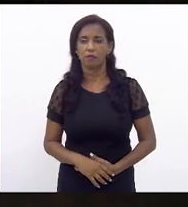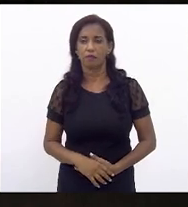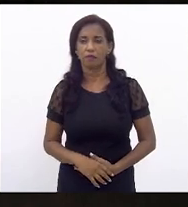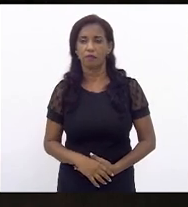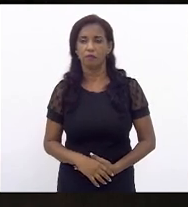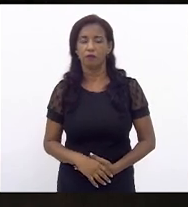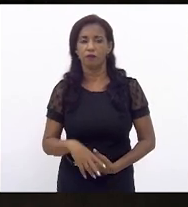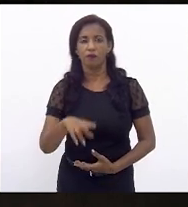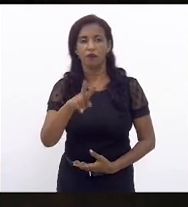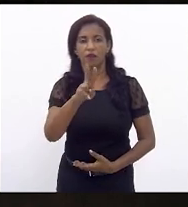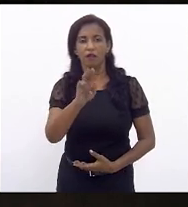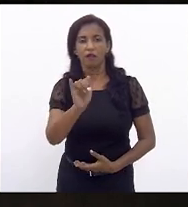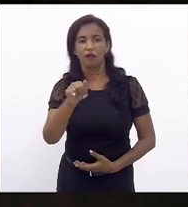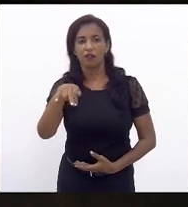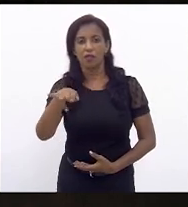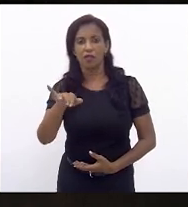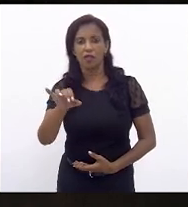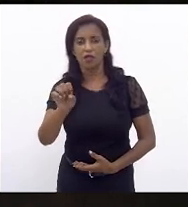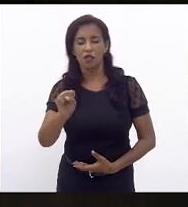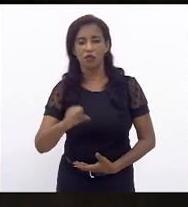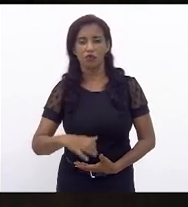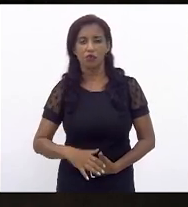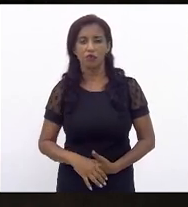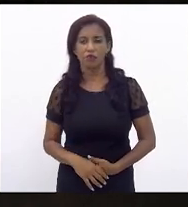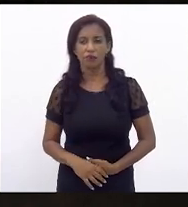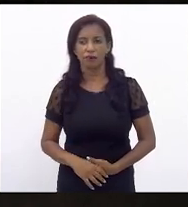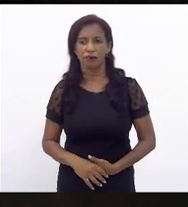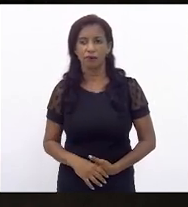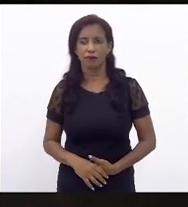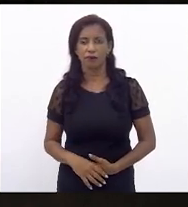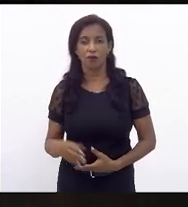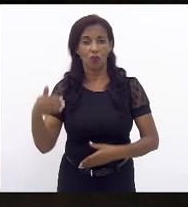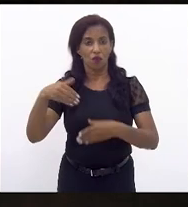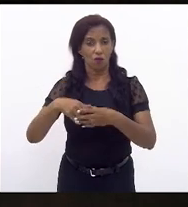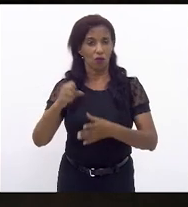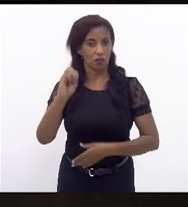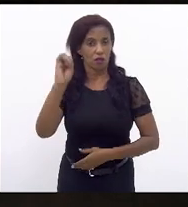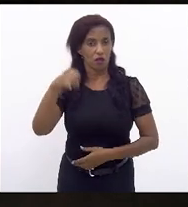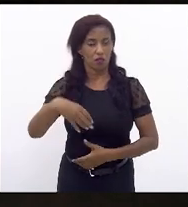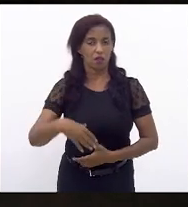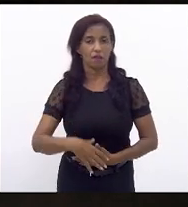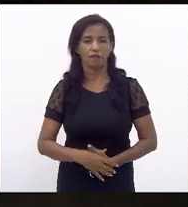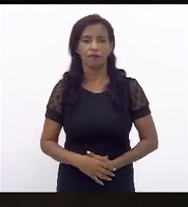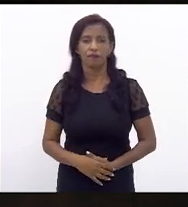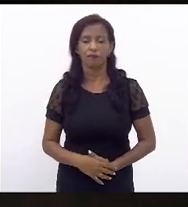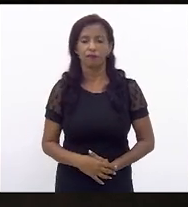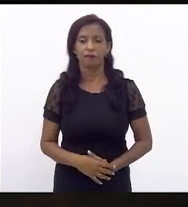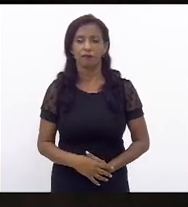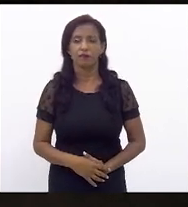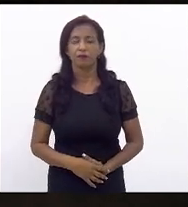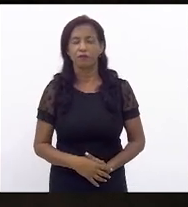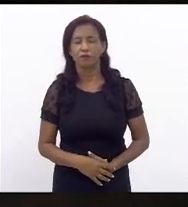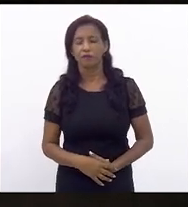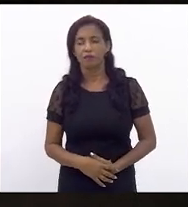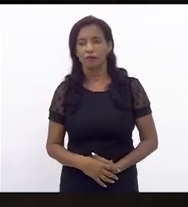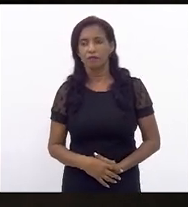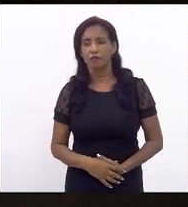Deputado Marcos Vinícius. Deputado Marcos Vinícius. Marcos Vinícius vota sim. Deputado Marcos Vinícius vota